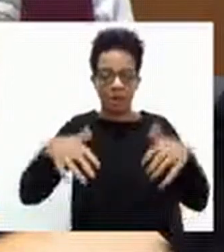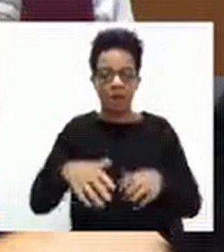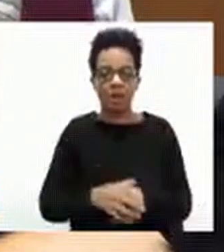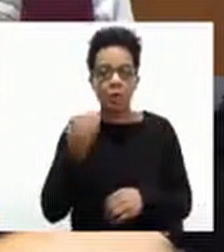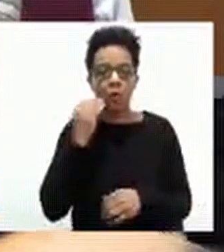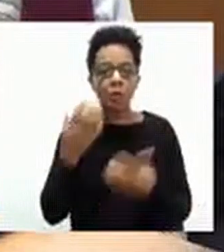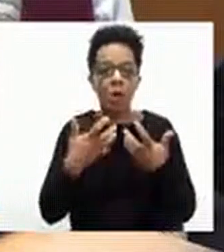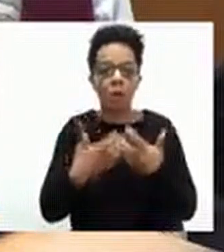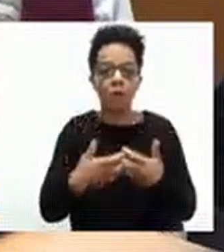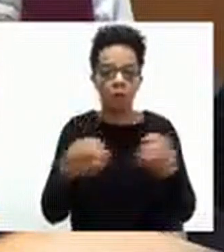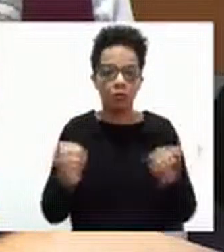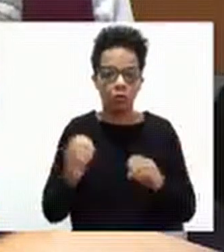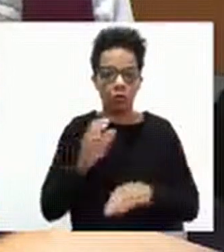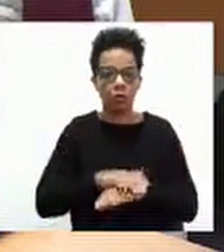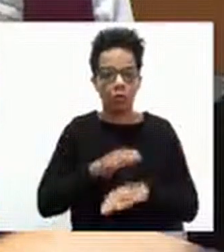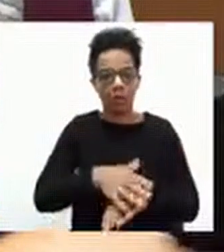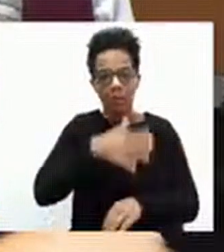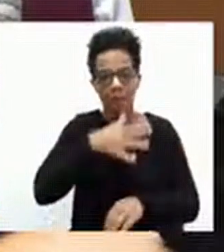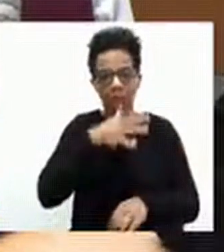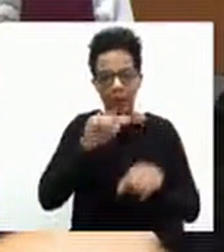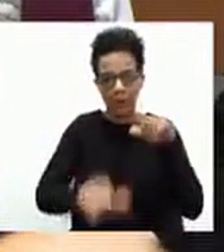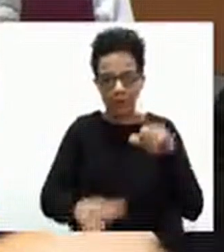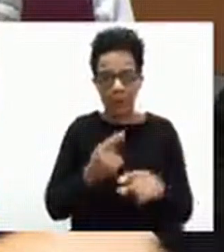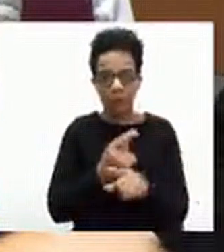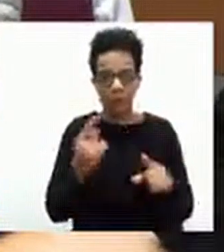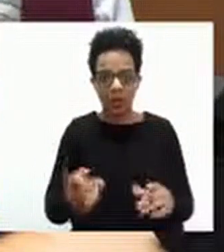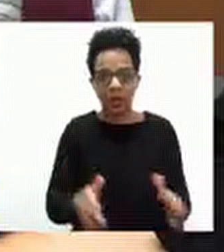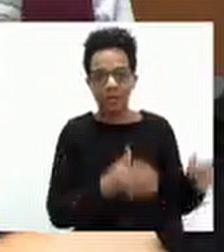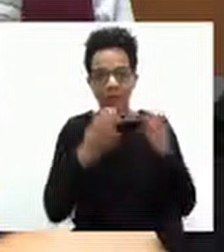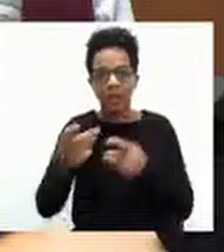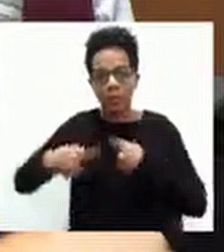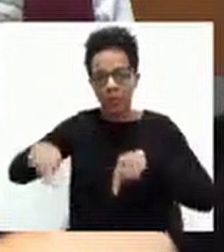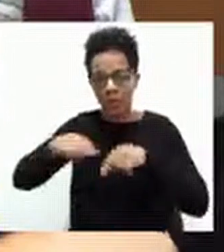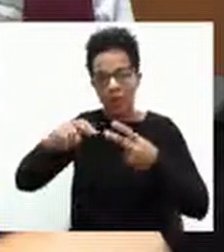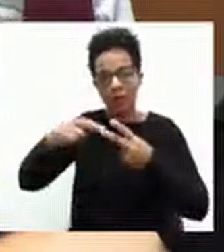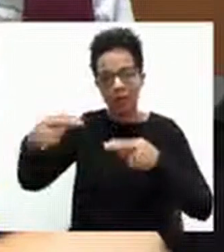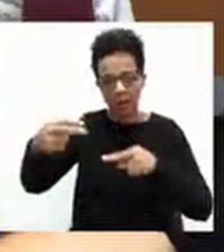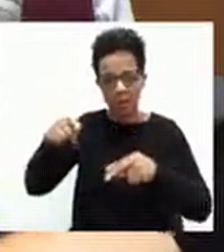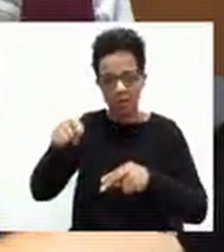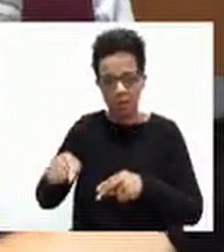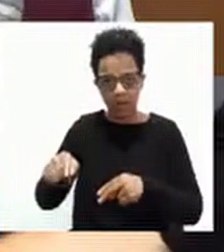dúvidas sobre as intervenções. Já quanto ao que sucede na reunião de Câmara Municipal,